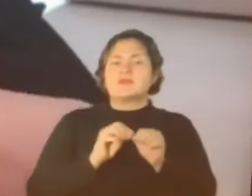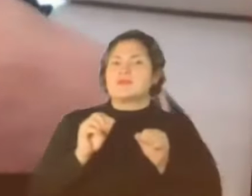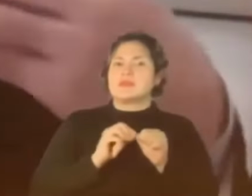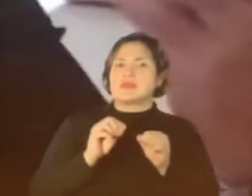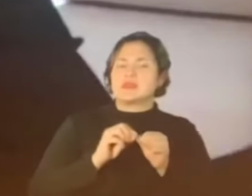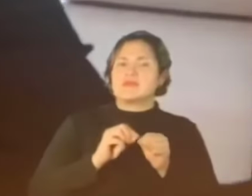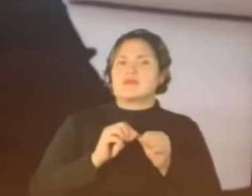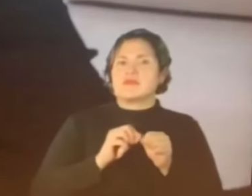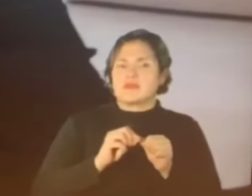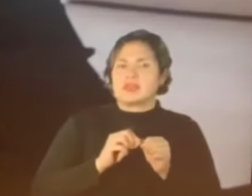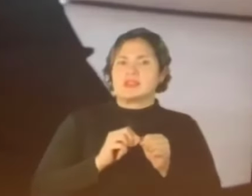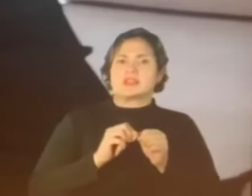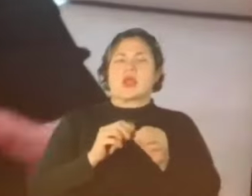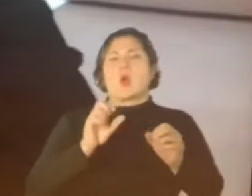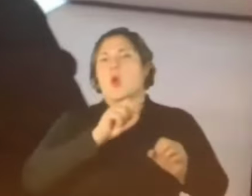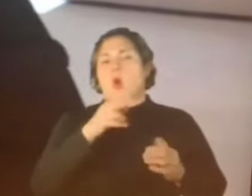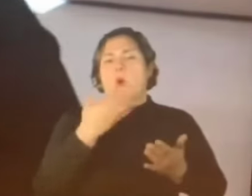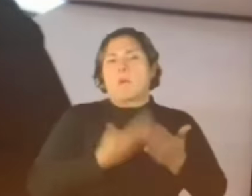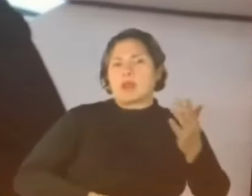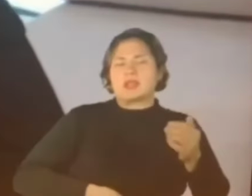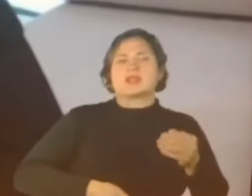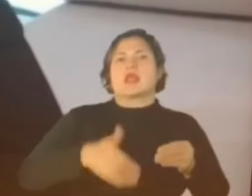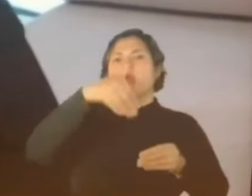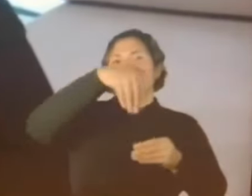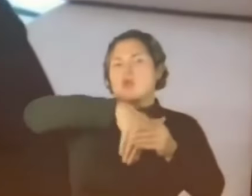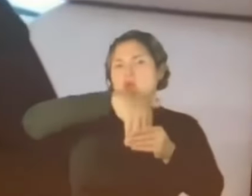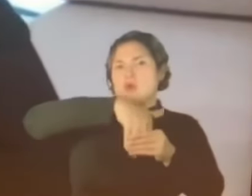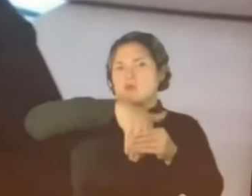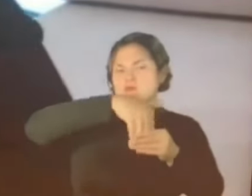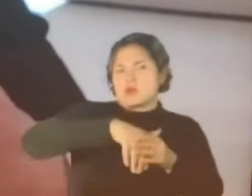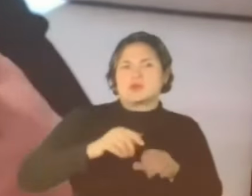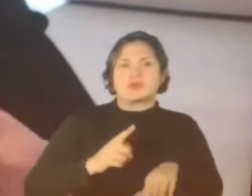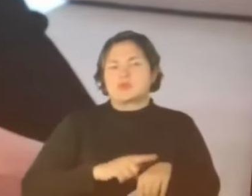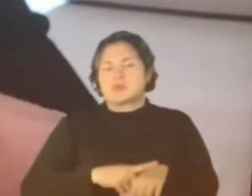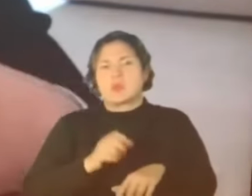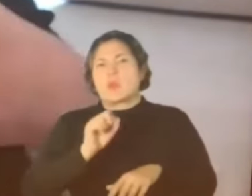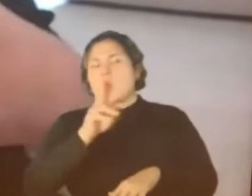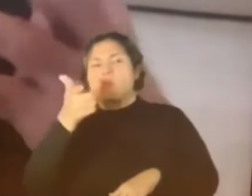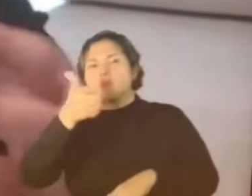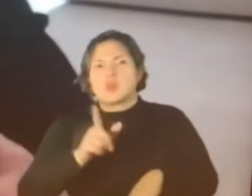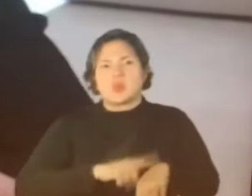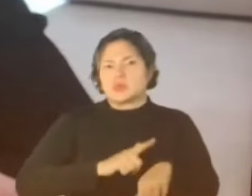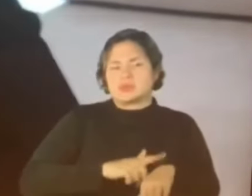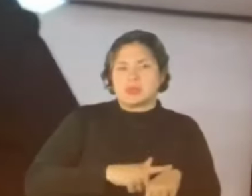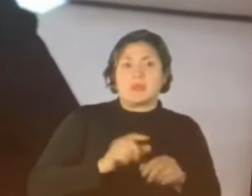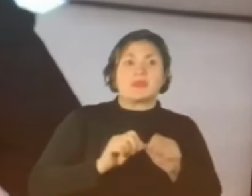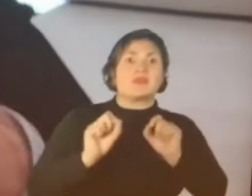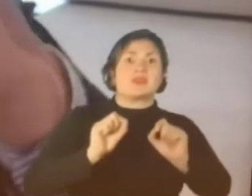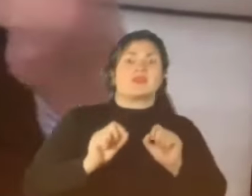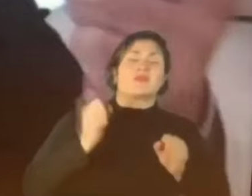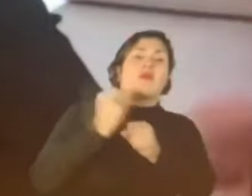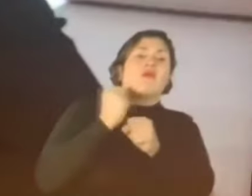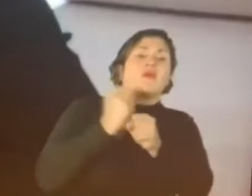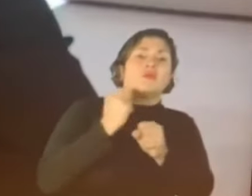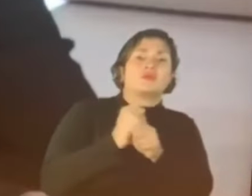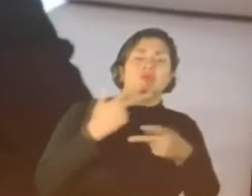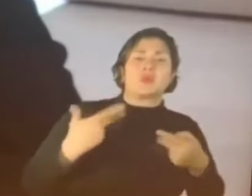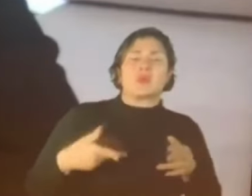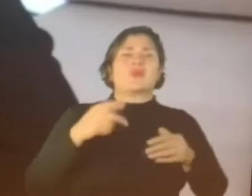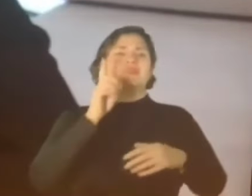daqueles que ou perderam a eleição numa época ou perderam a eleição na outra, para ficar fabricando fatos,